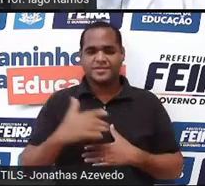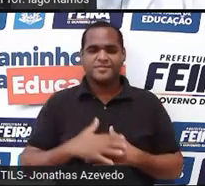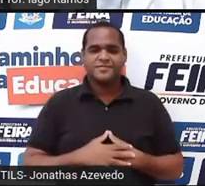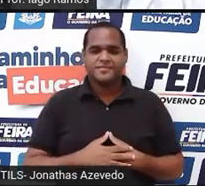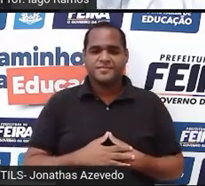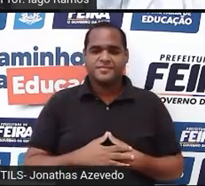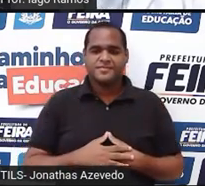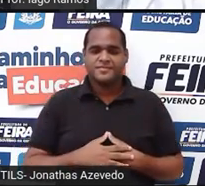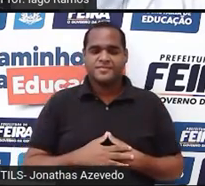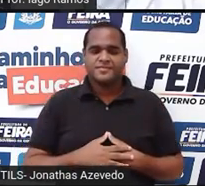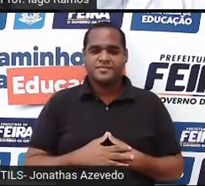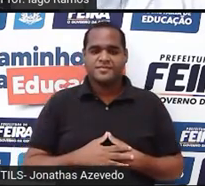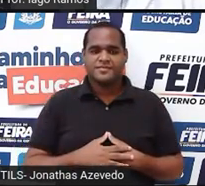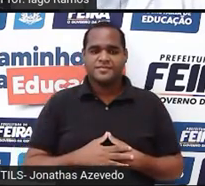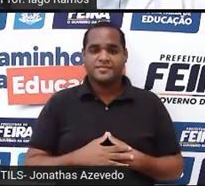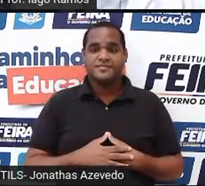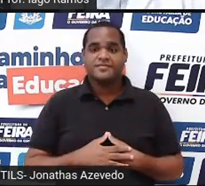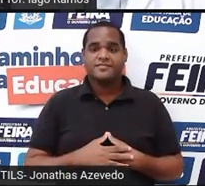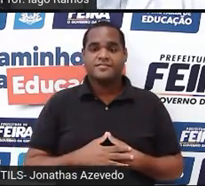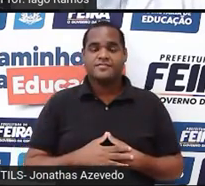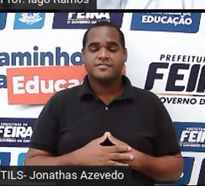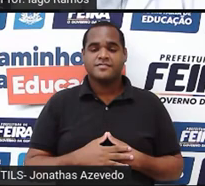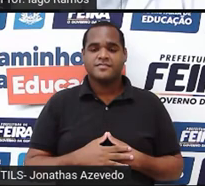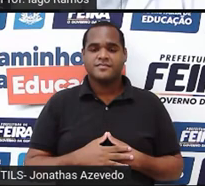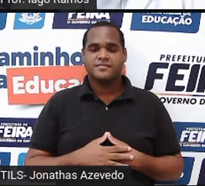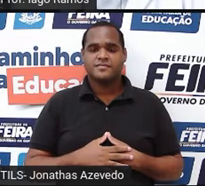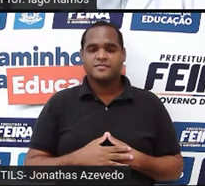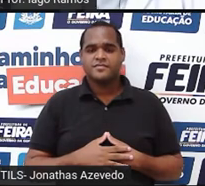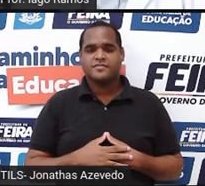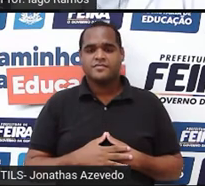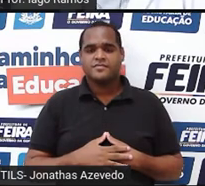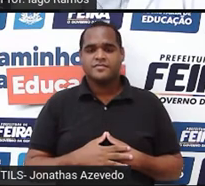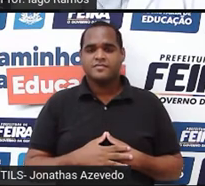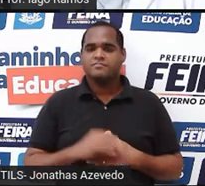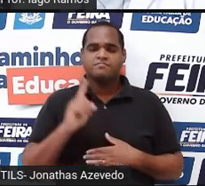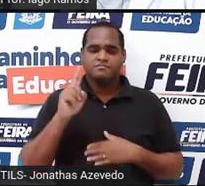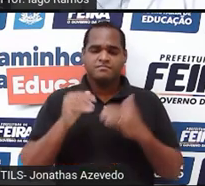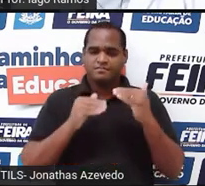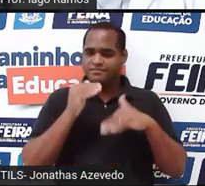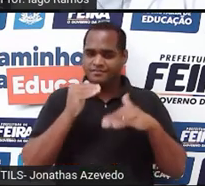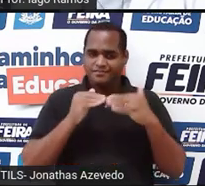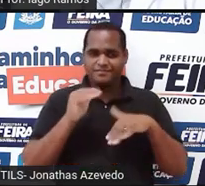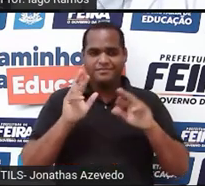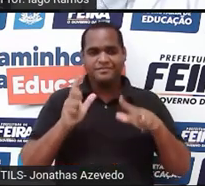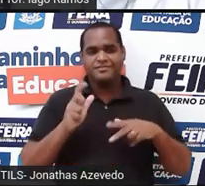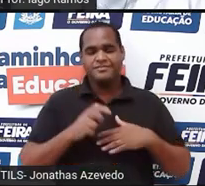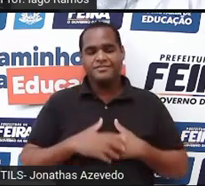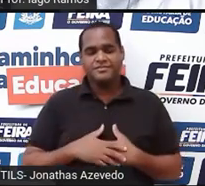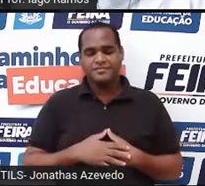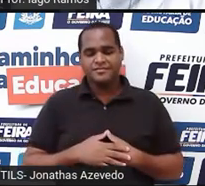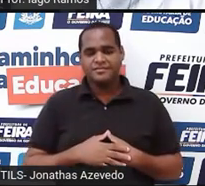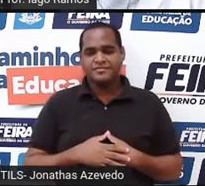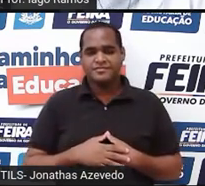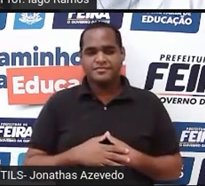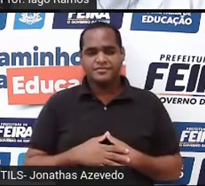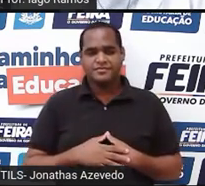vou avançar um pouquinho Olha só são não proporcionais beleza